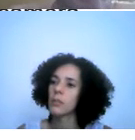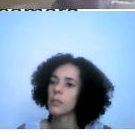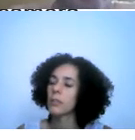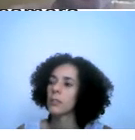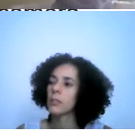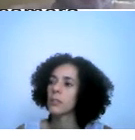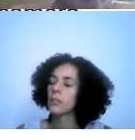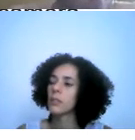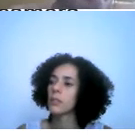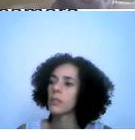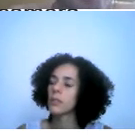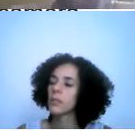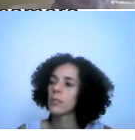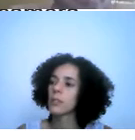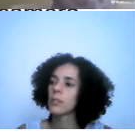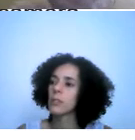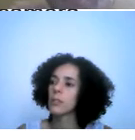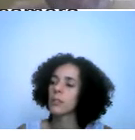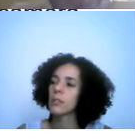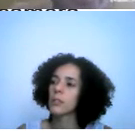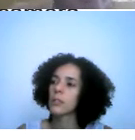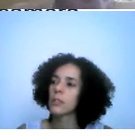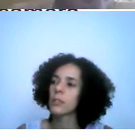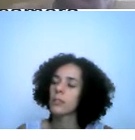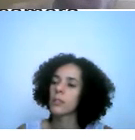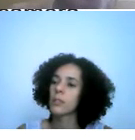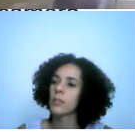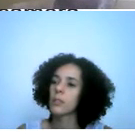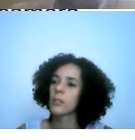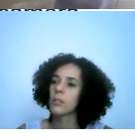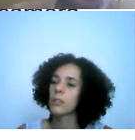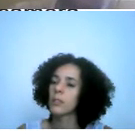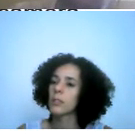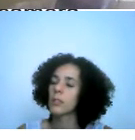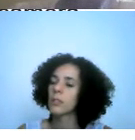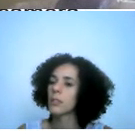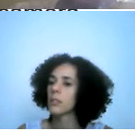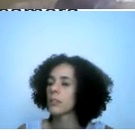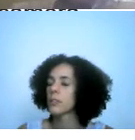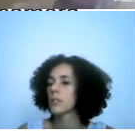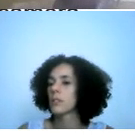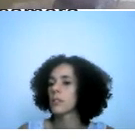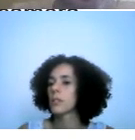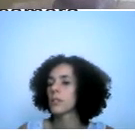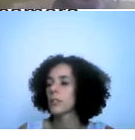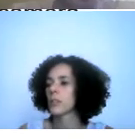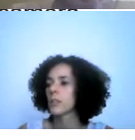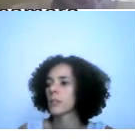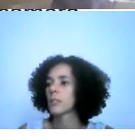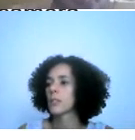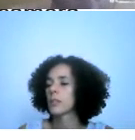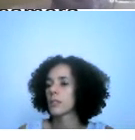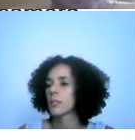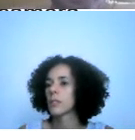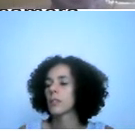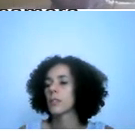a maioria dos registros de plantas, né? Então, a gente tem 125 plantas, 19 peixes, 15 mamíferos,